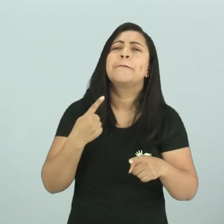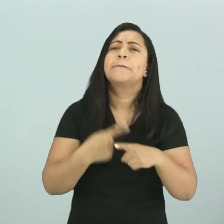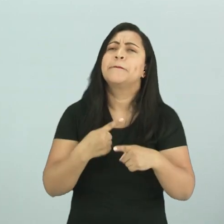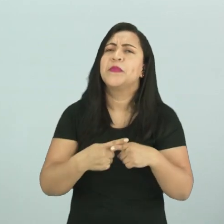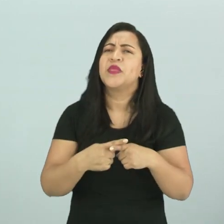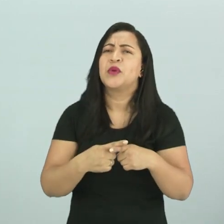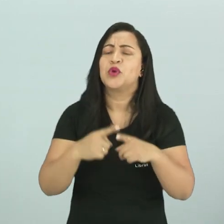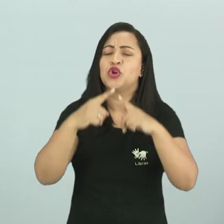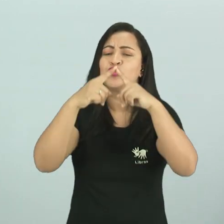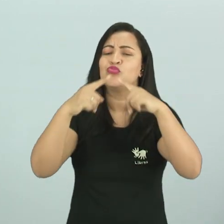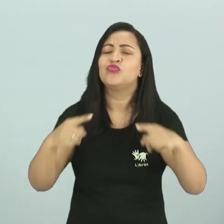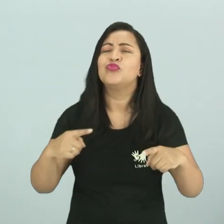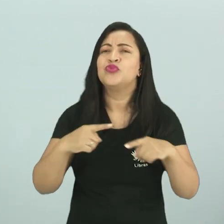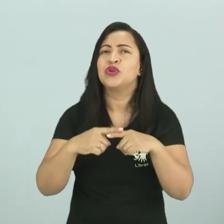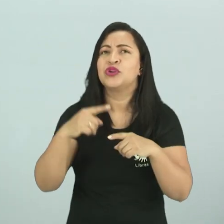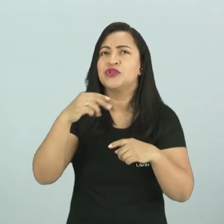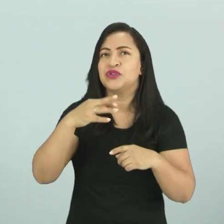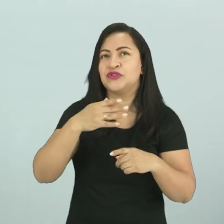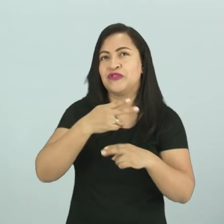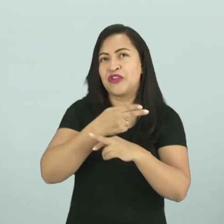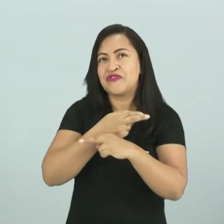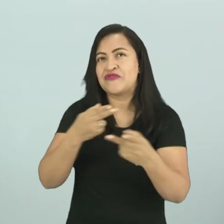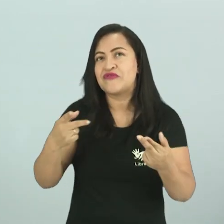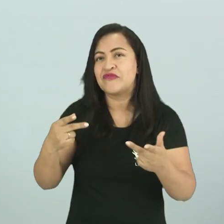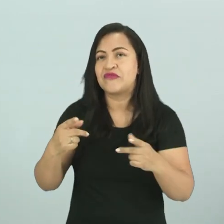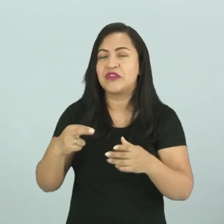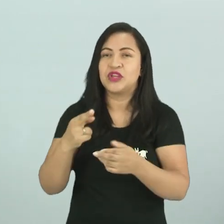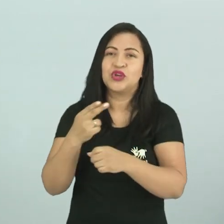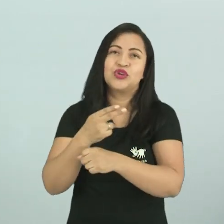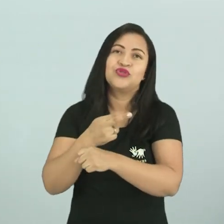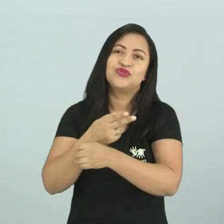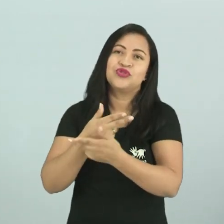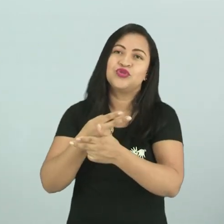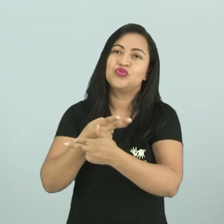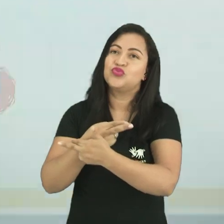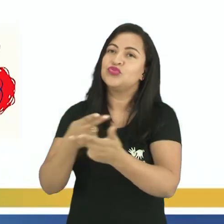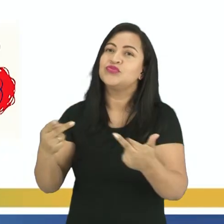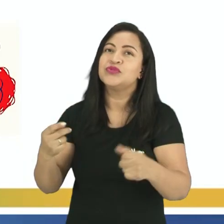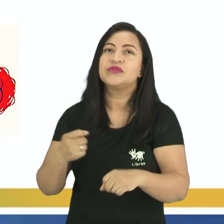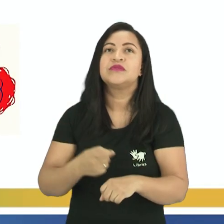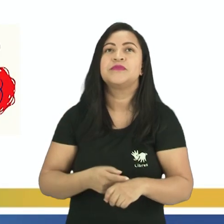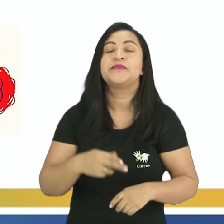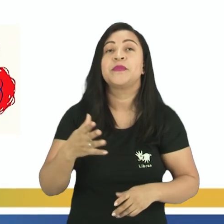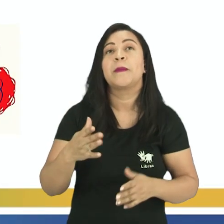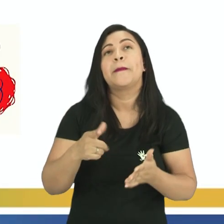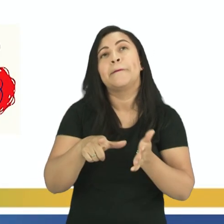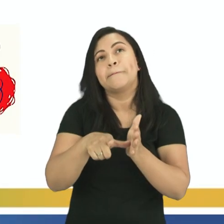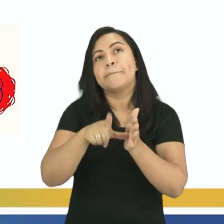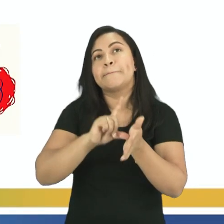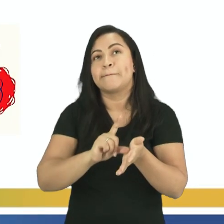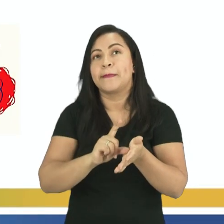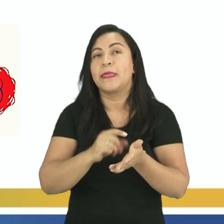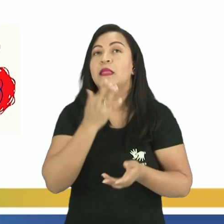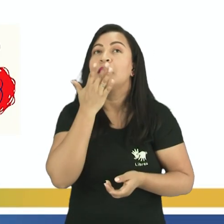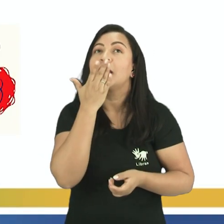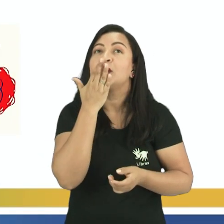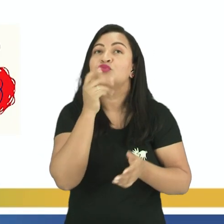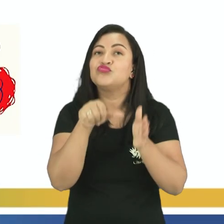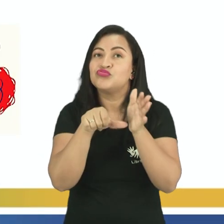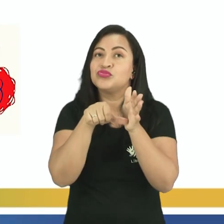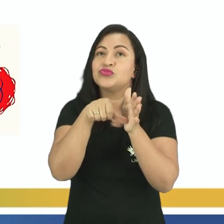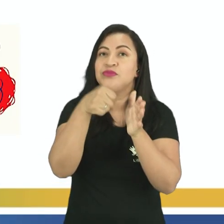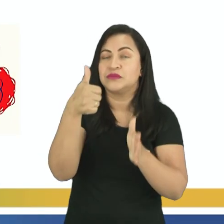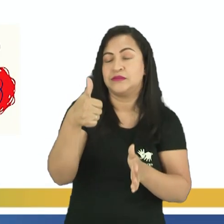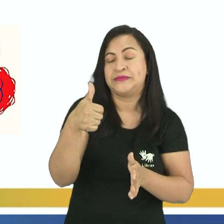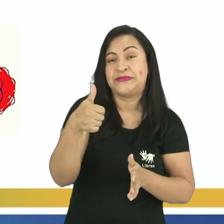vemos as cores diferentes nos objetos, tá? Mas antes disso, só falar sobre as cores primárias. Nós